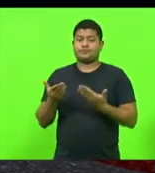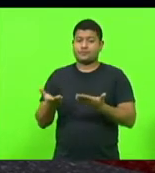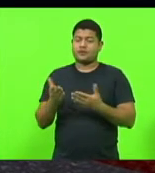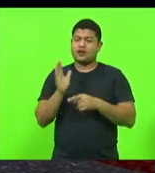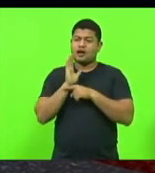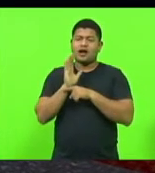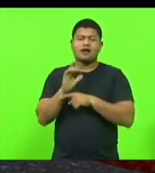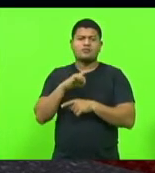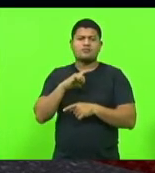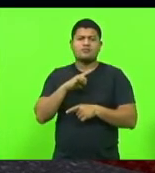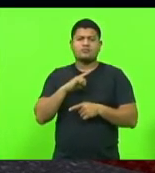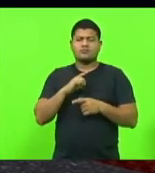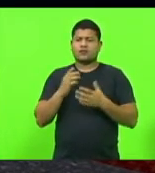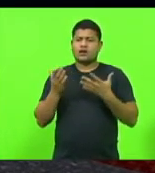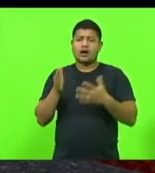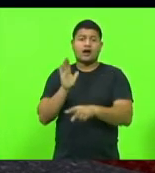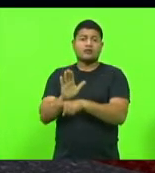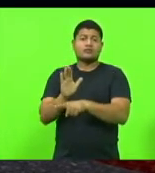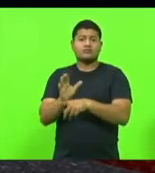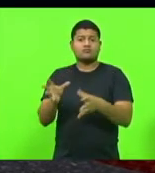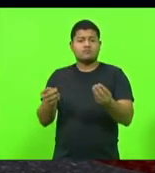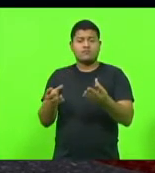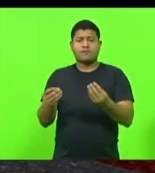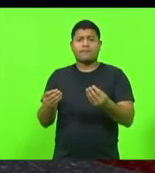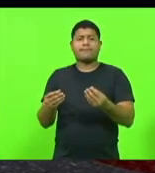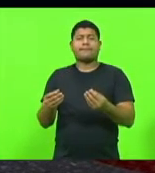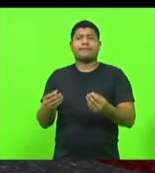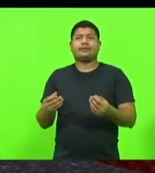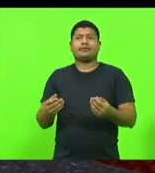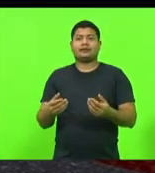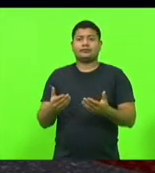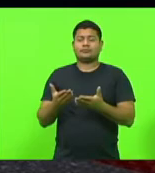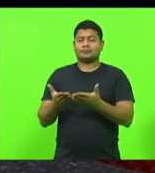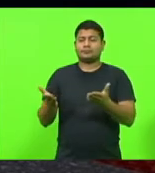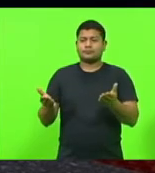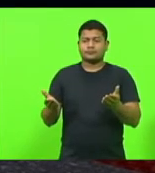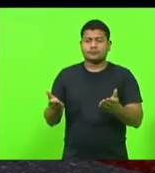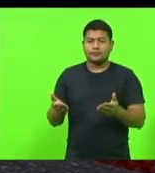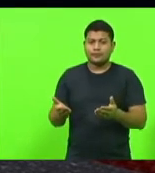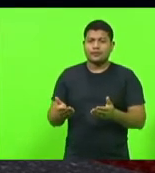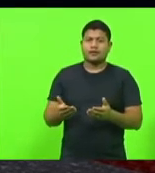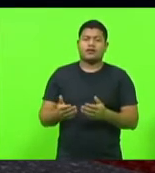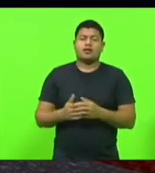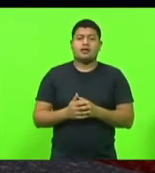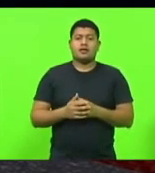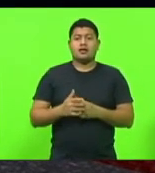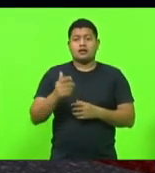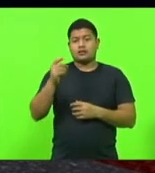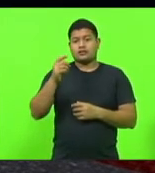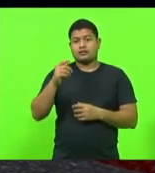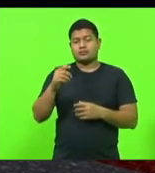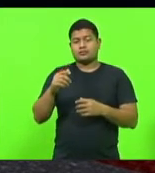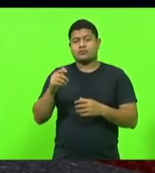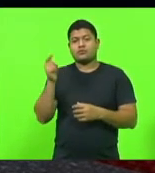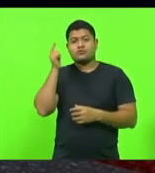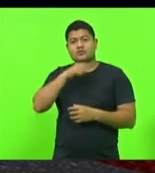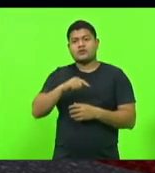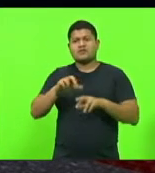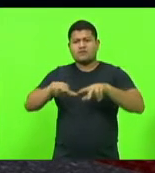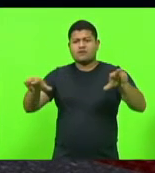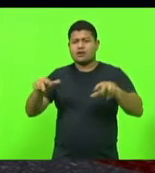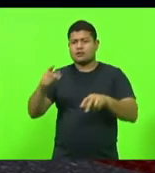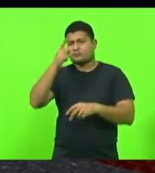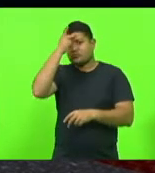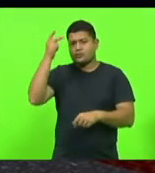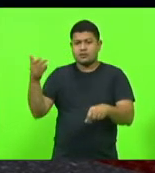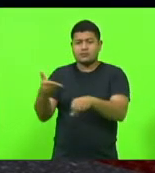um grande serviço também, levando a possibilidade da universidade para pessoas que frequentam,